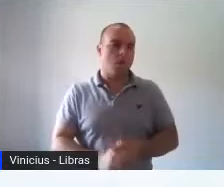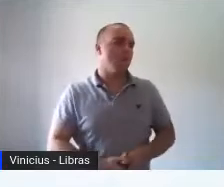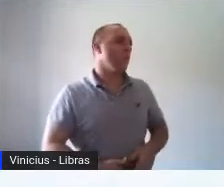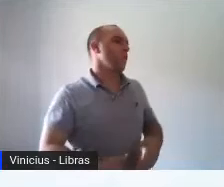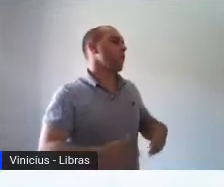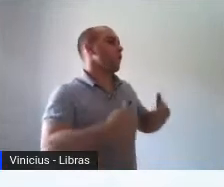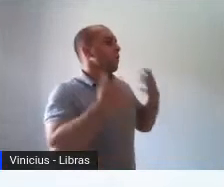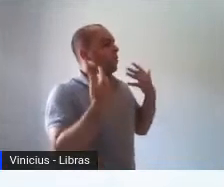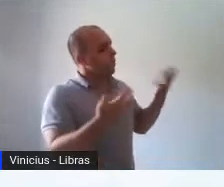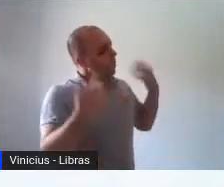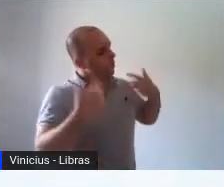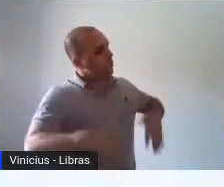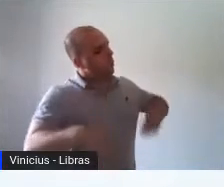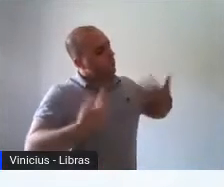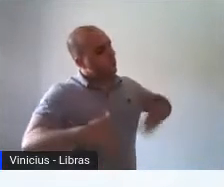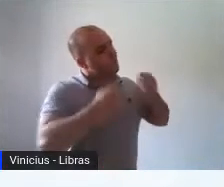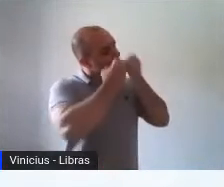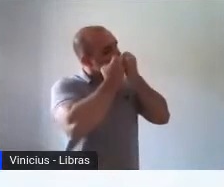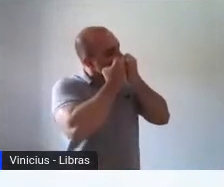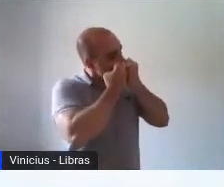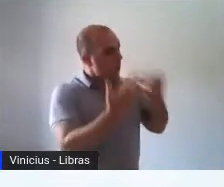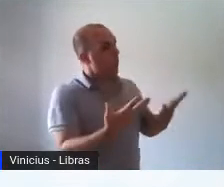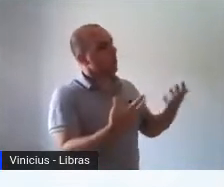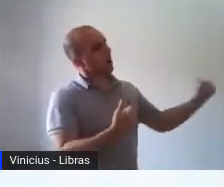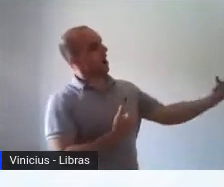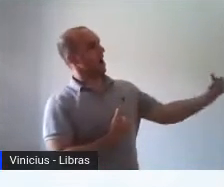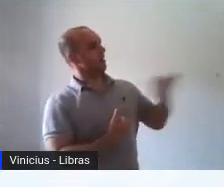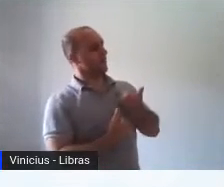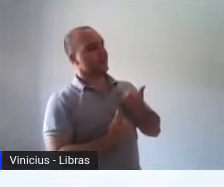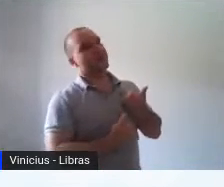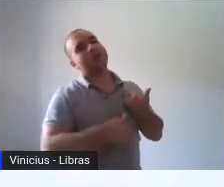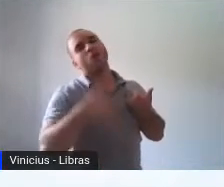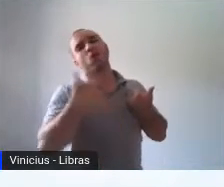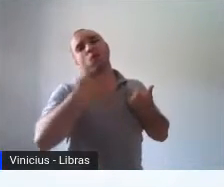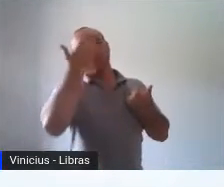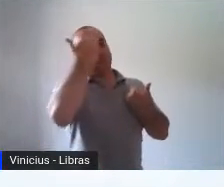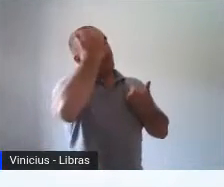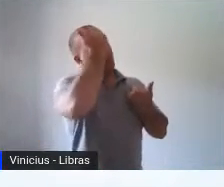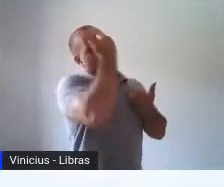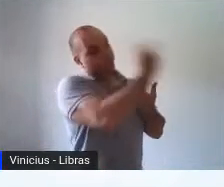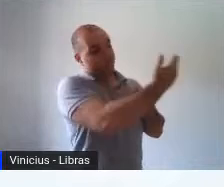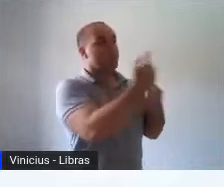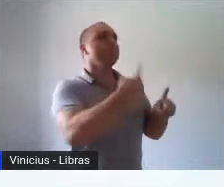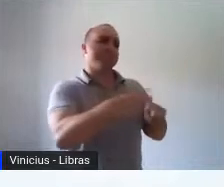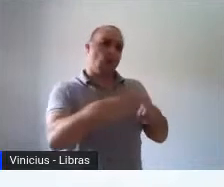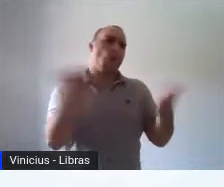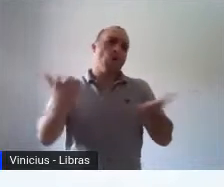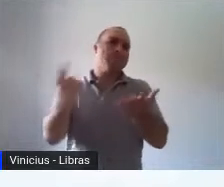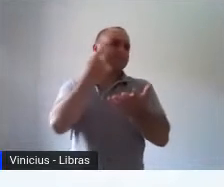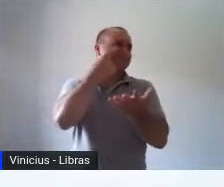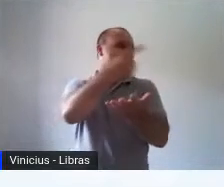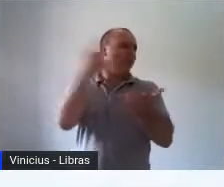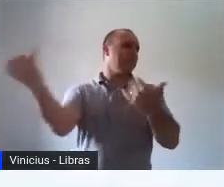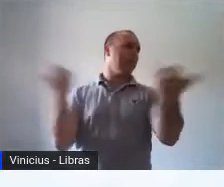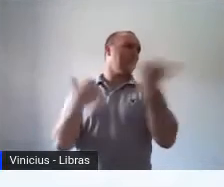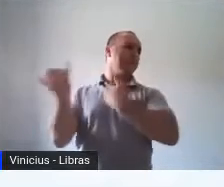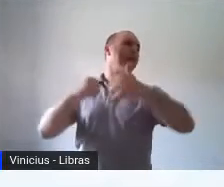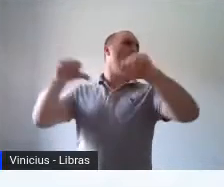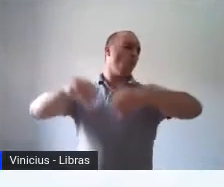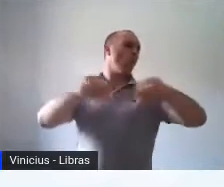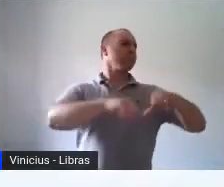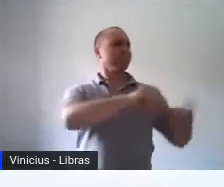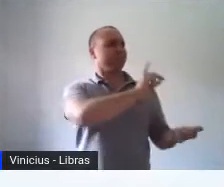importante mesmo. E, como você falou, é uma notícia positiva no momento de tanta fragilidade e vulnerabilidade. Eu queria que você